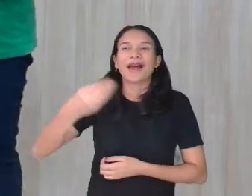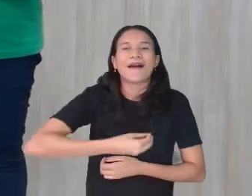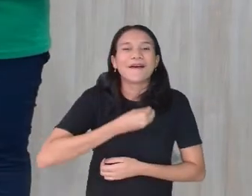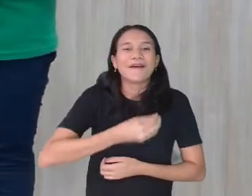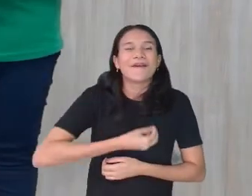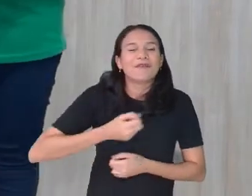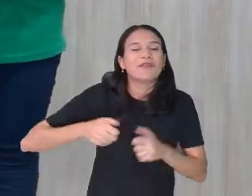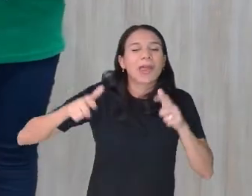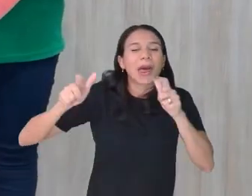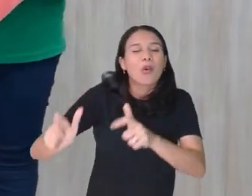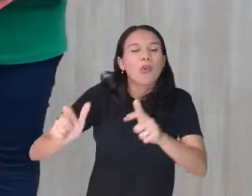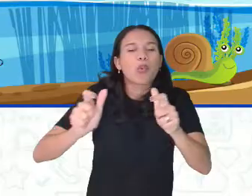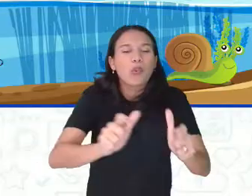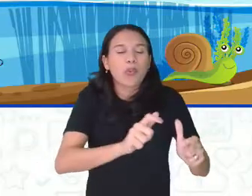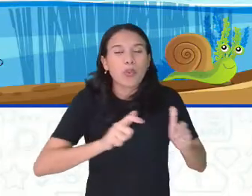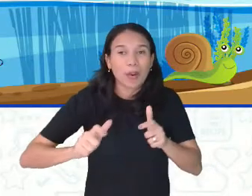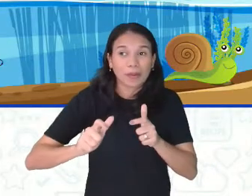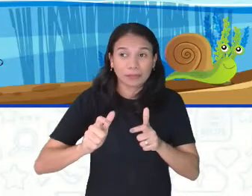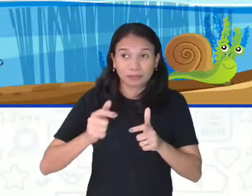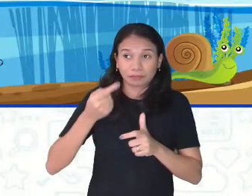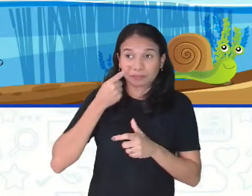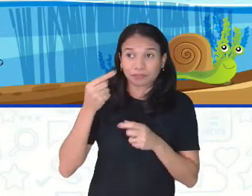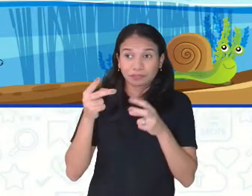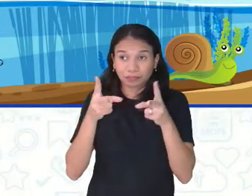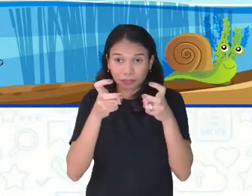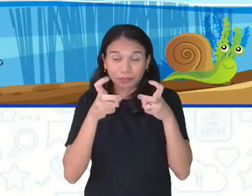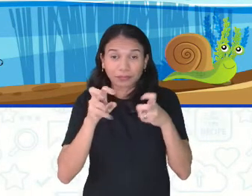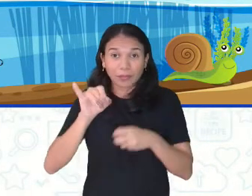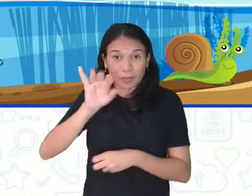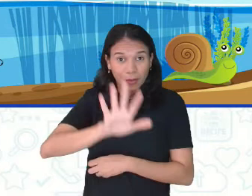nos ambientes. Observando essa imagem que